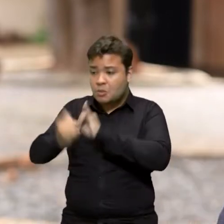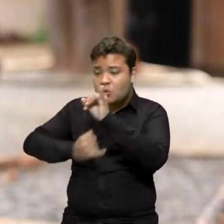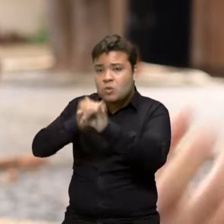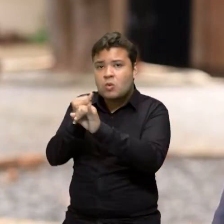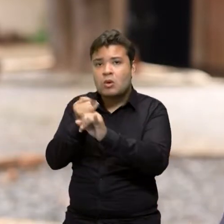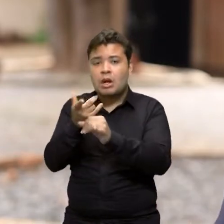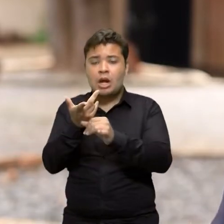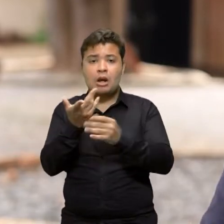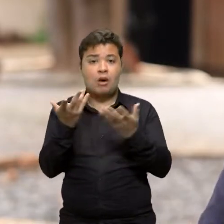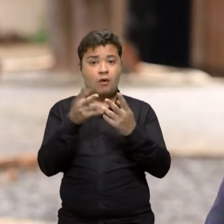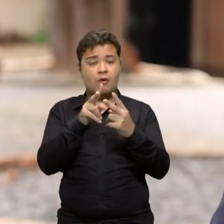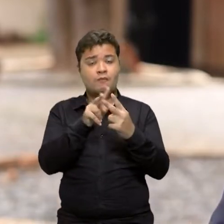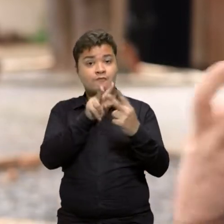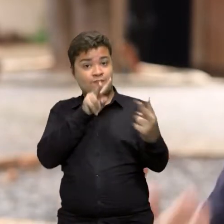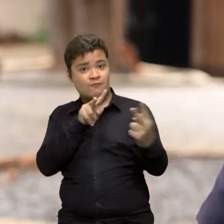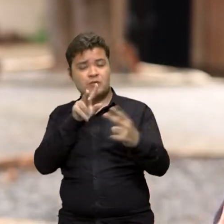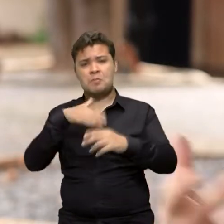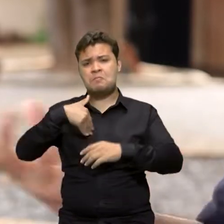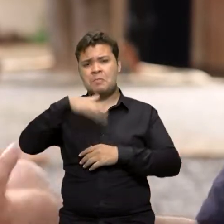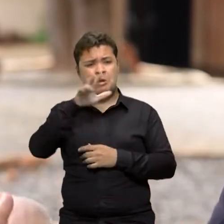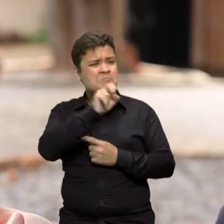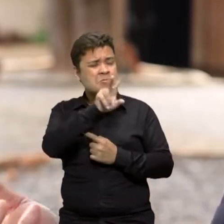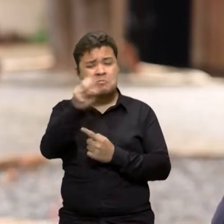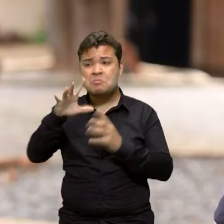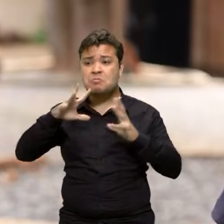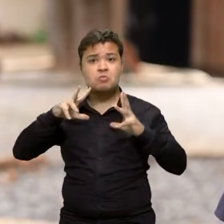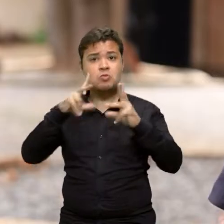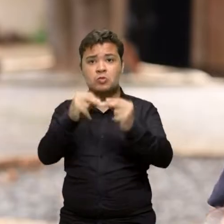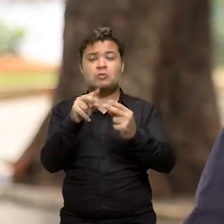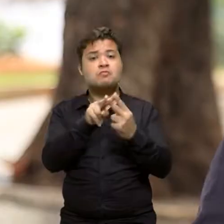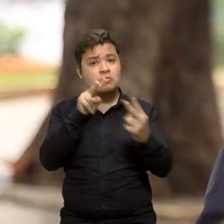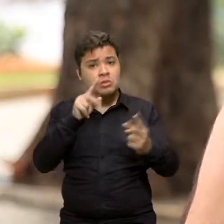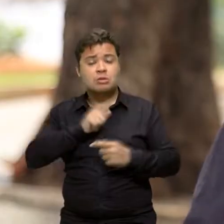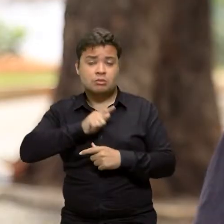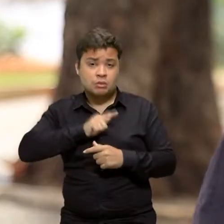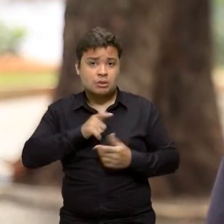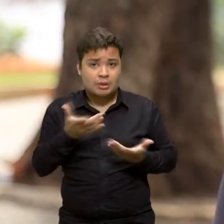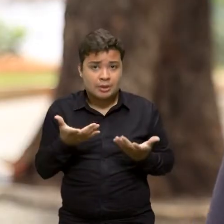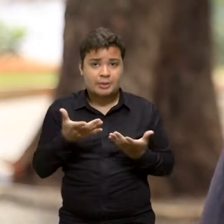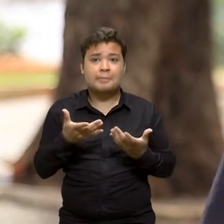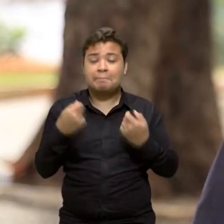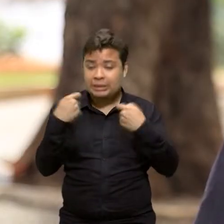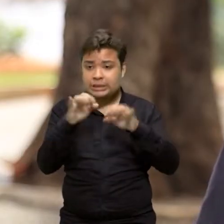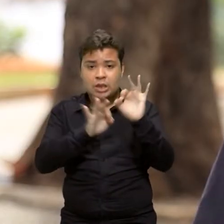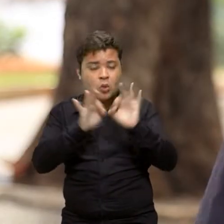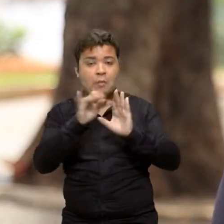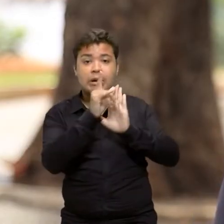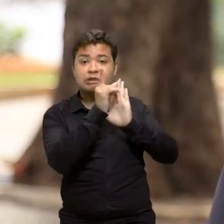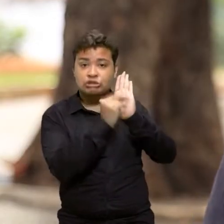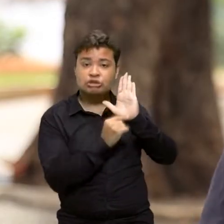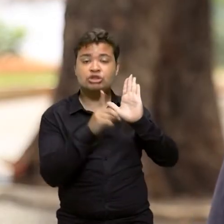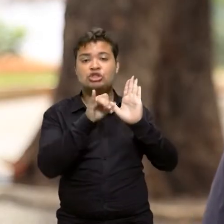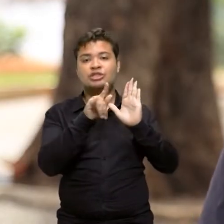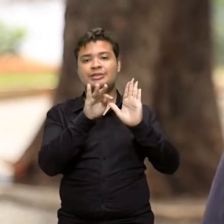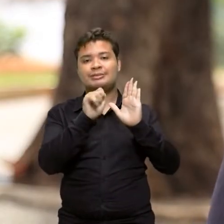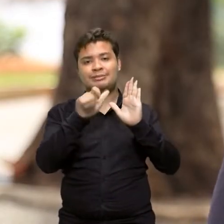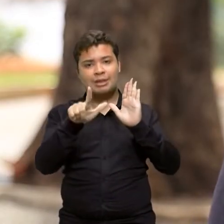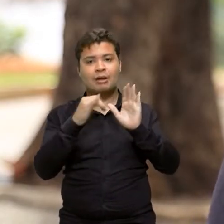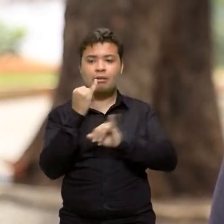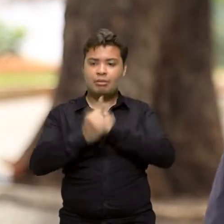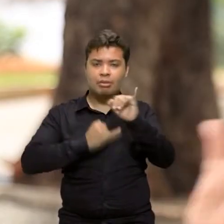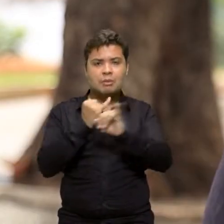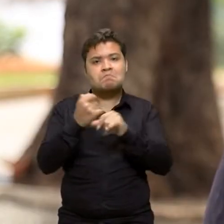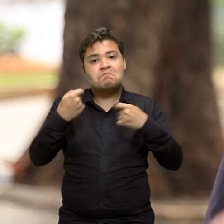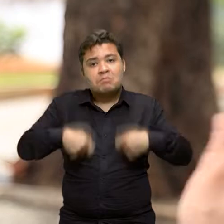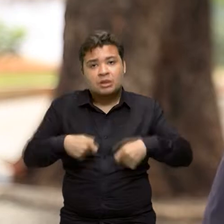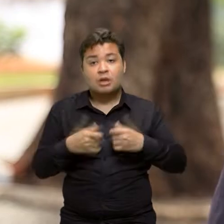da presença virtual, que está cada vez mais presente em tudo que a gente faz, tudo que se você faz hoje, você tem que ter uma presença digital, tudo é da internet.